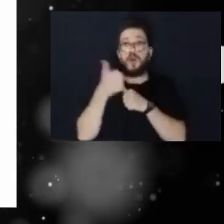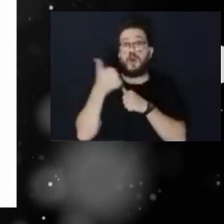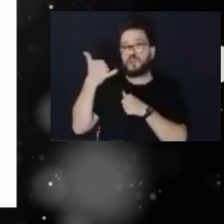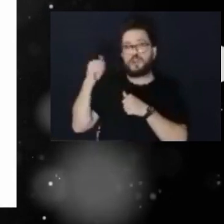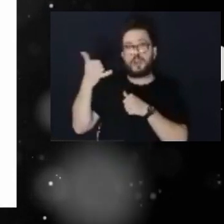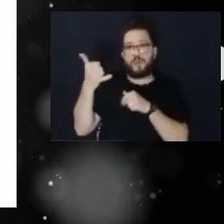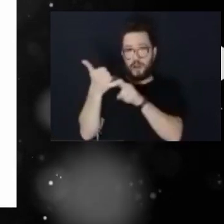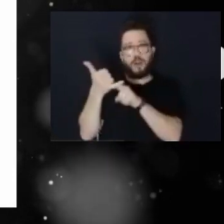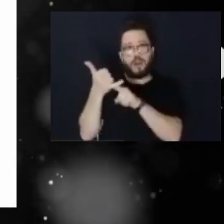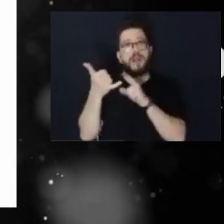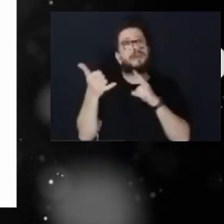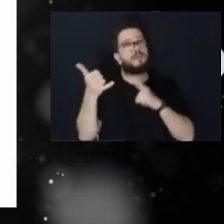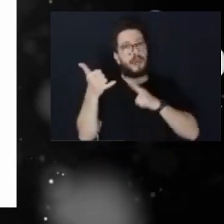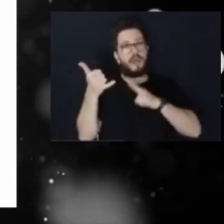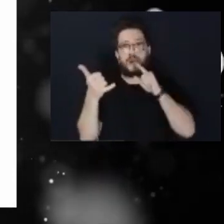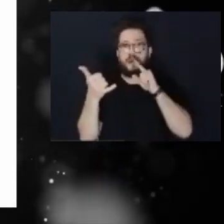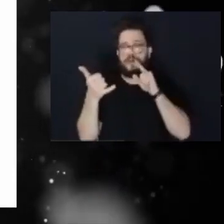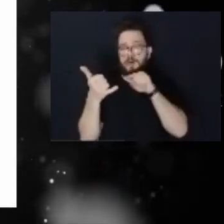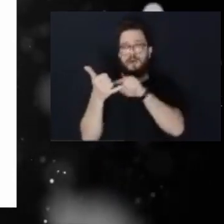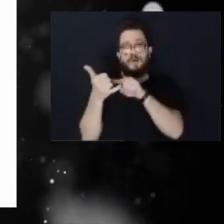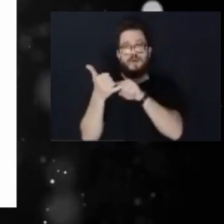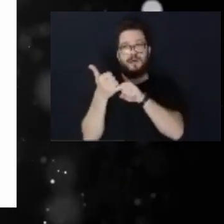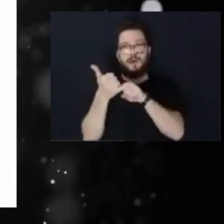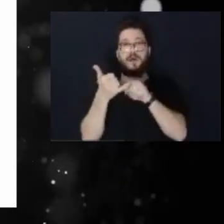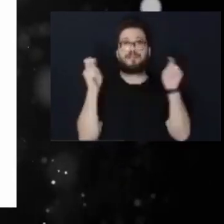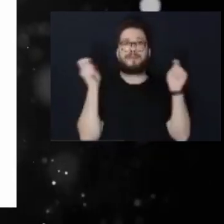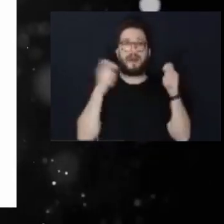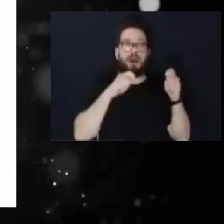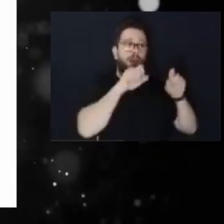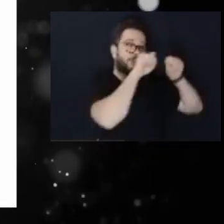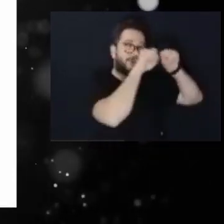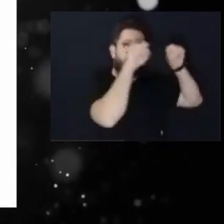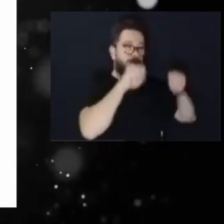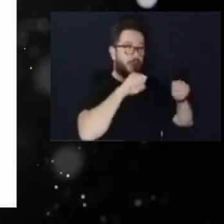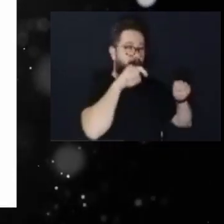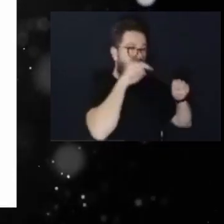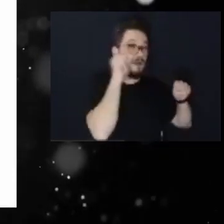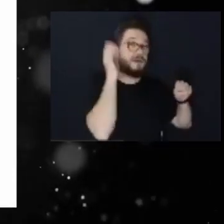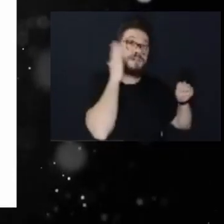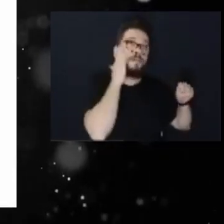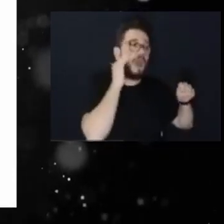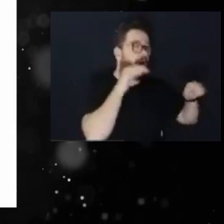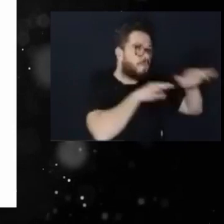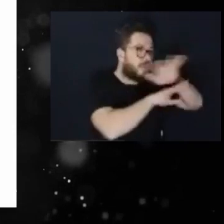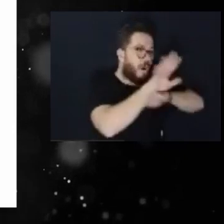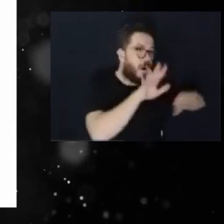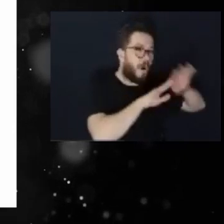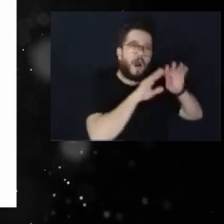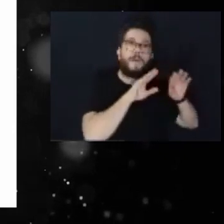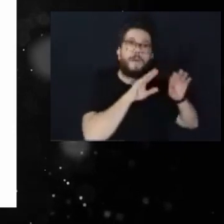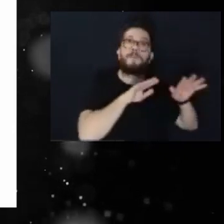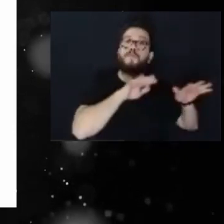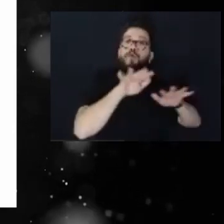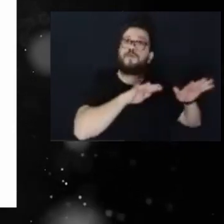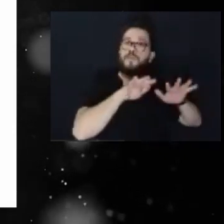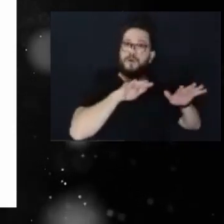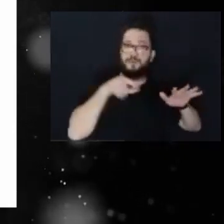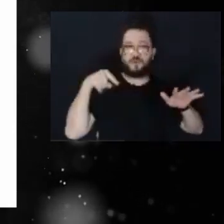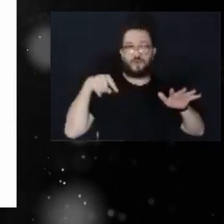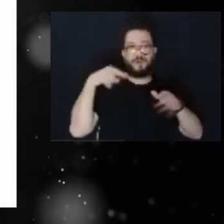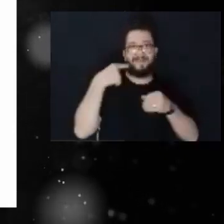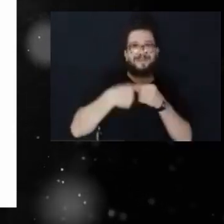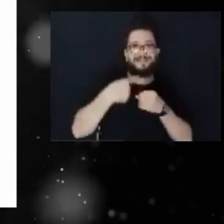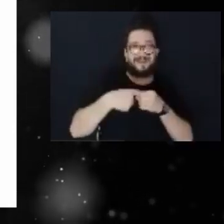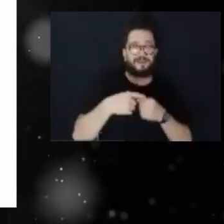da cidade e, através disso, a gente consegue saber os índices de mobilidade urbana da cidade, né? Então,